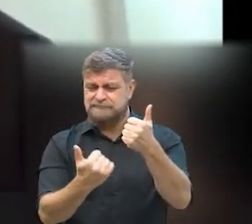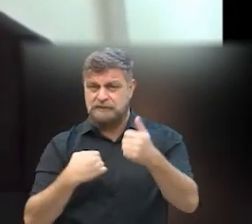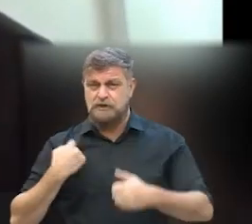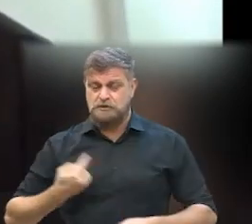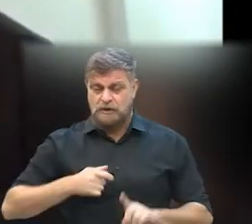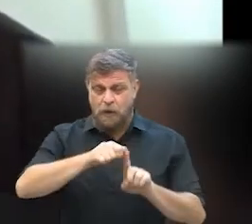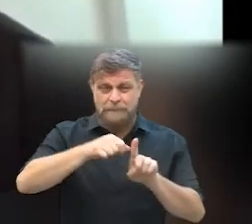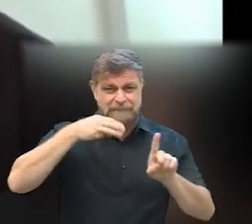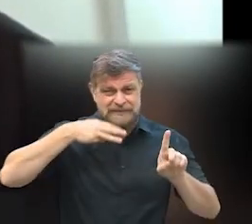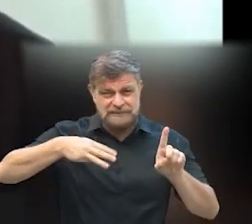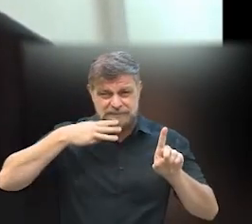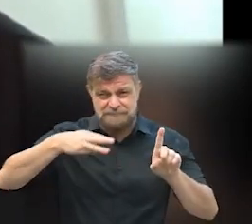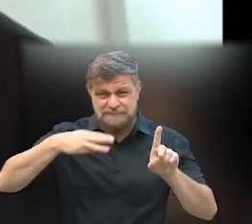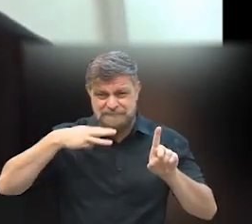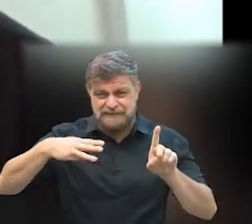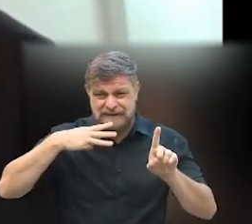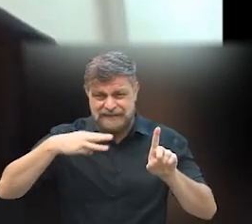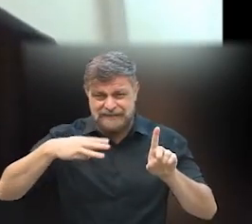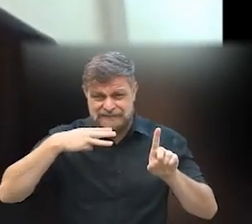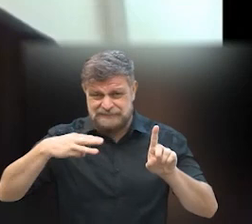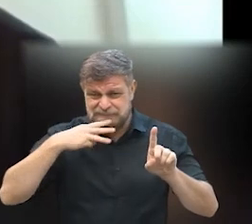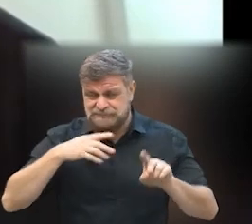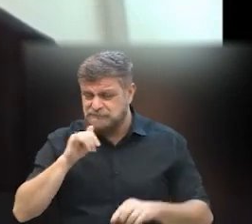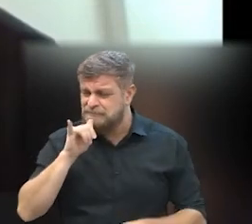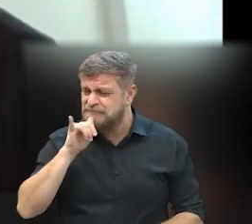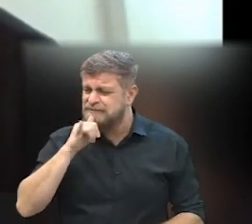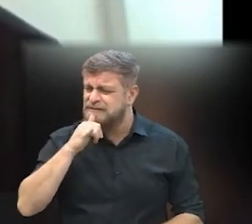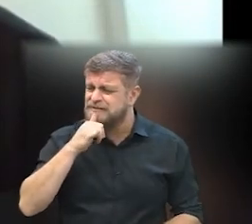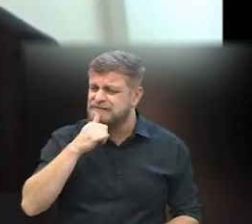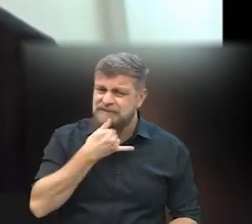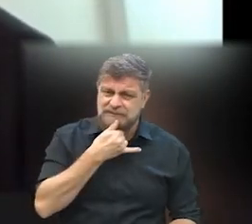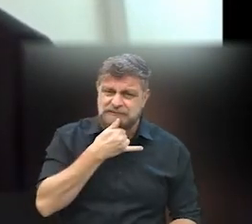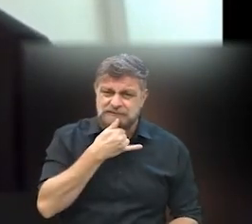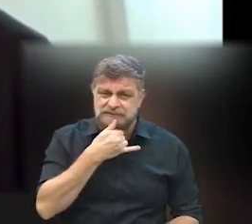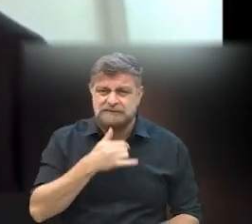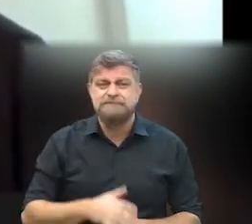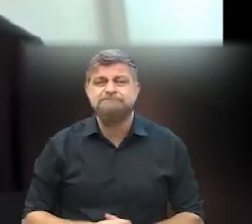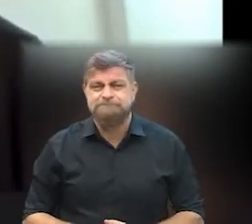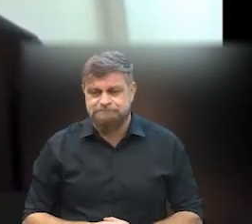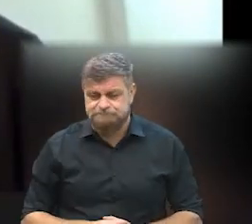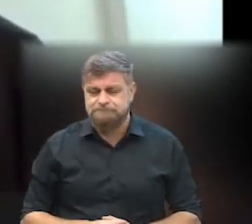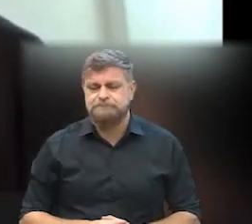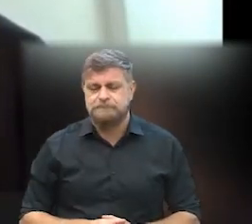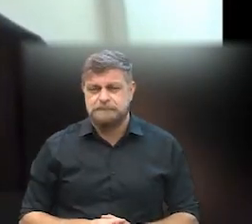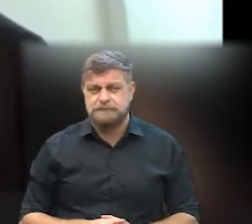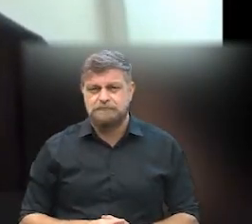Nós viveremos um mês de março dos mais tristes da nossa história.